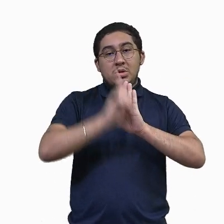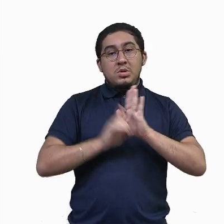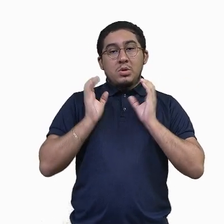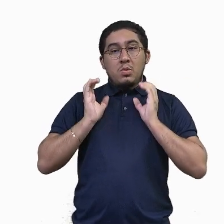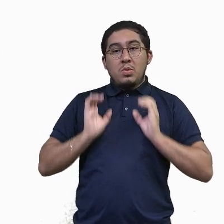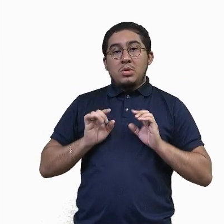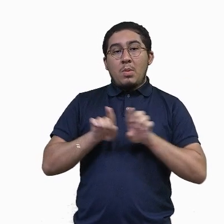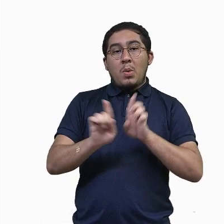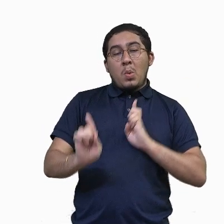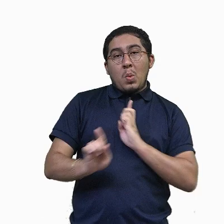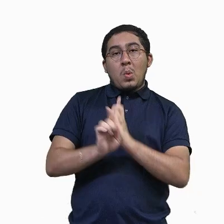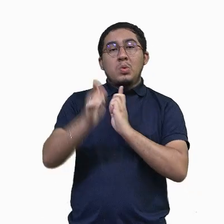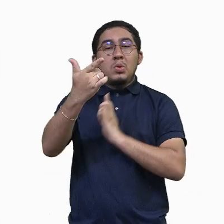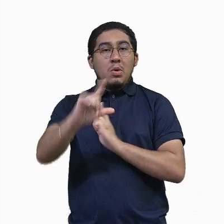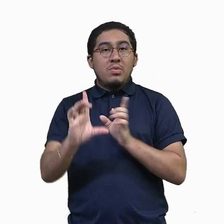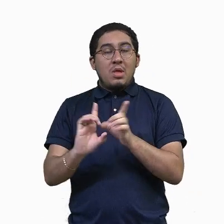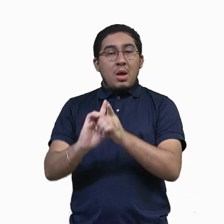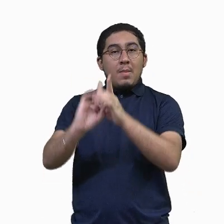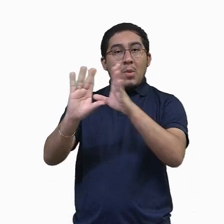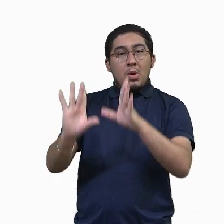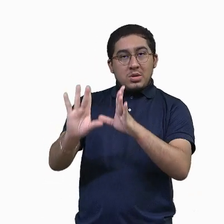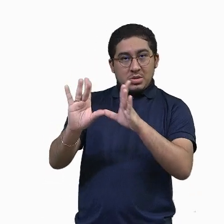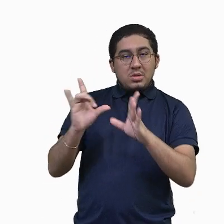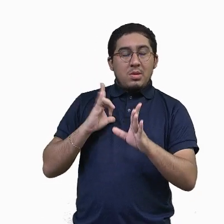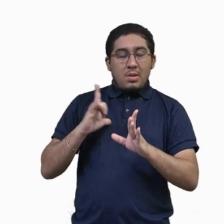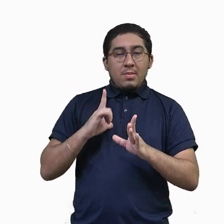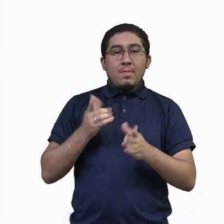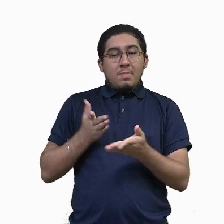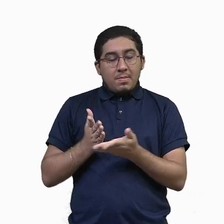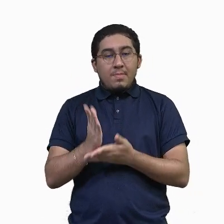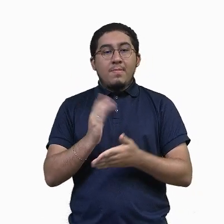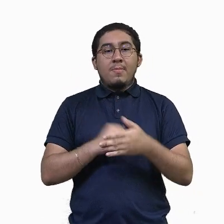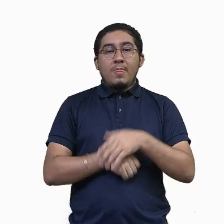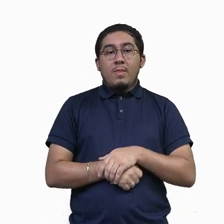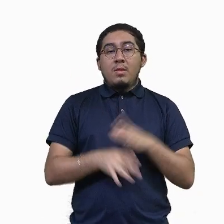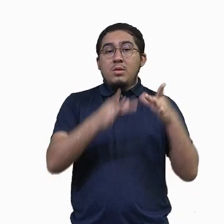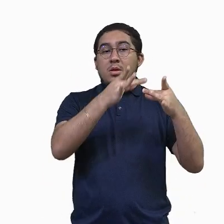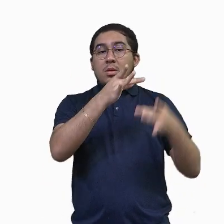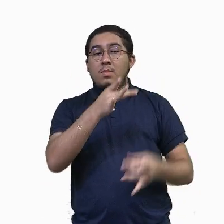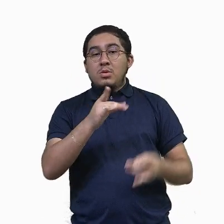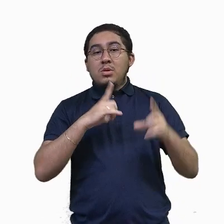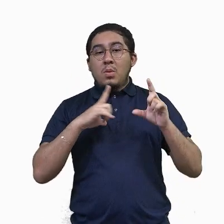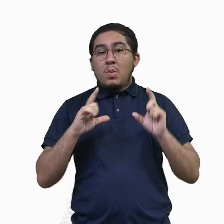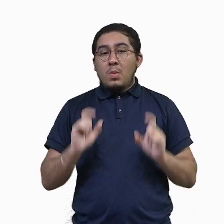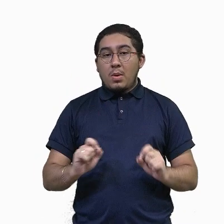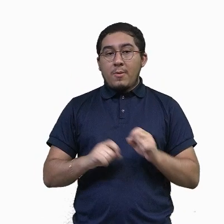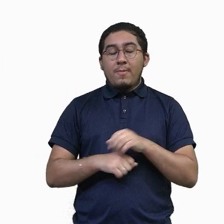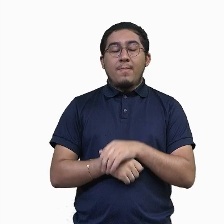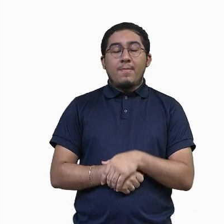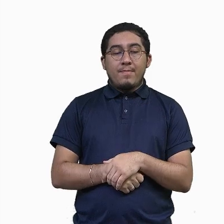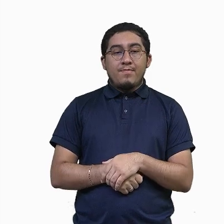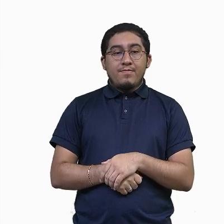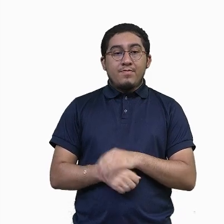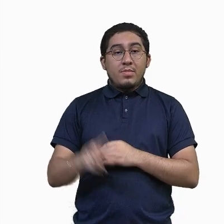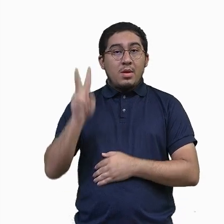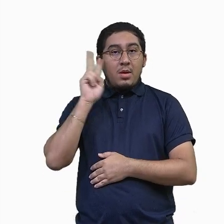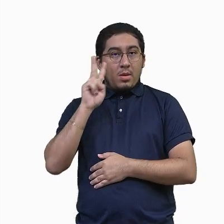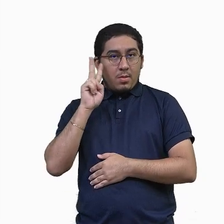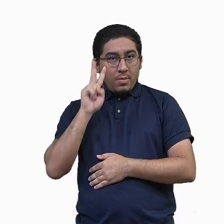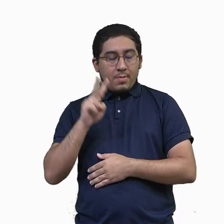e o reencontro com a democracia. Para o nosso detalhamento, nós elencamos o